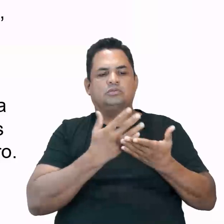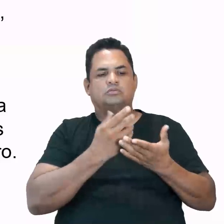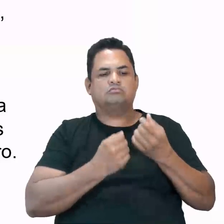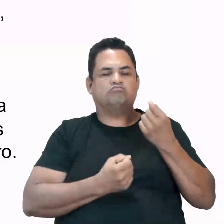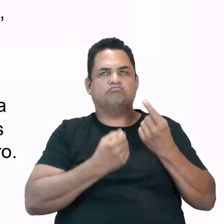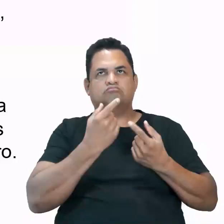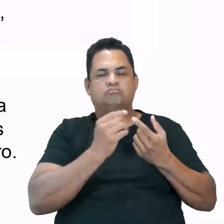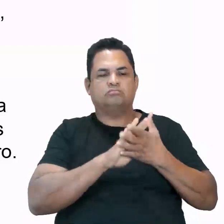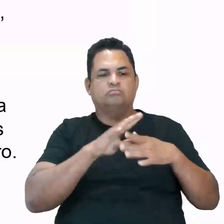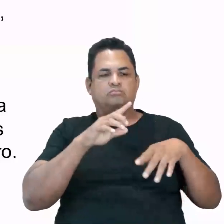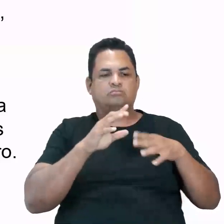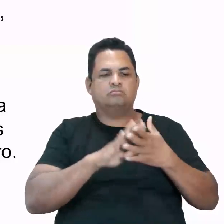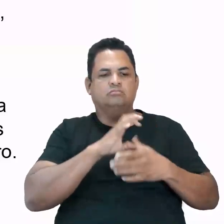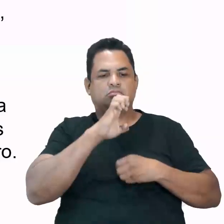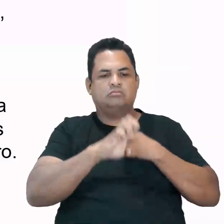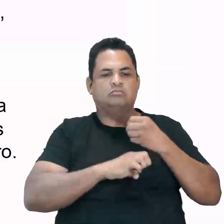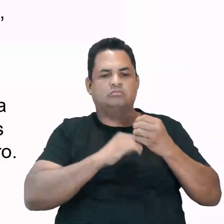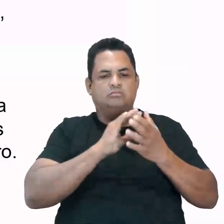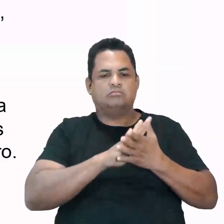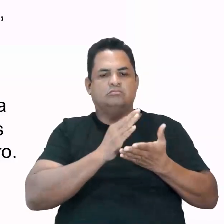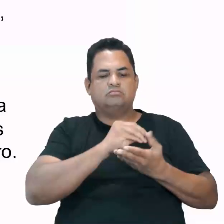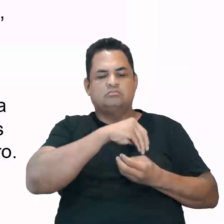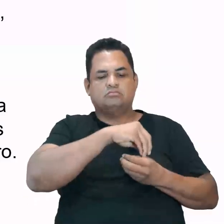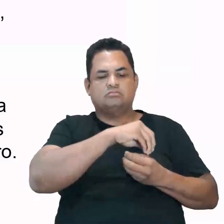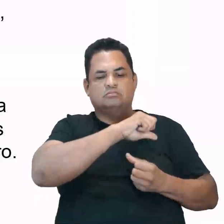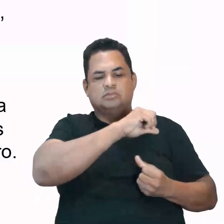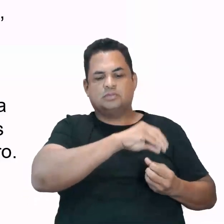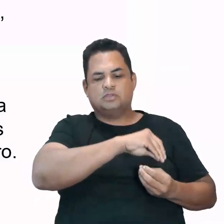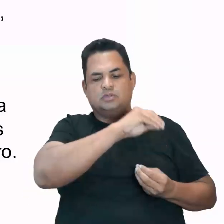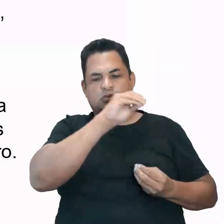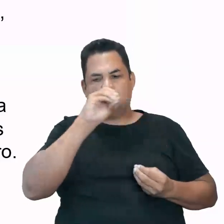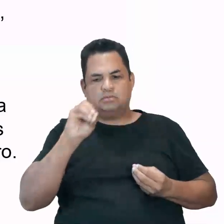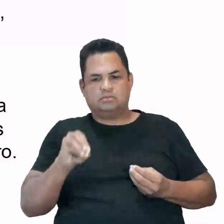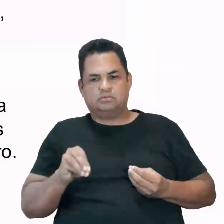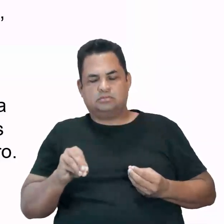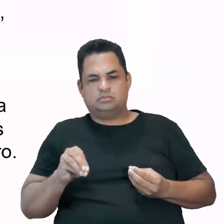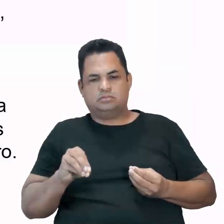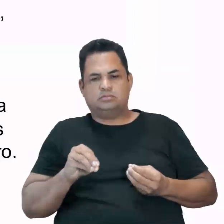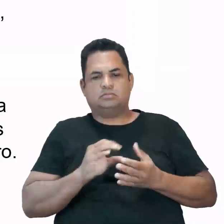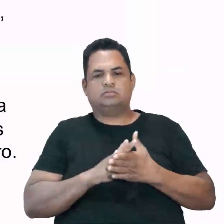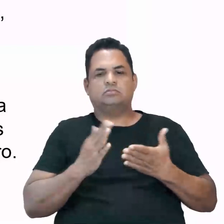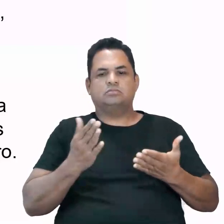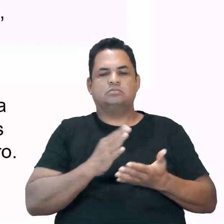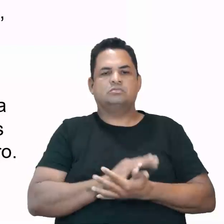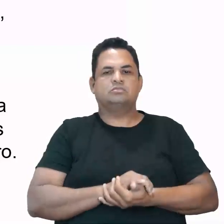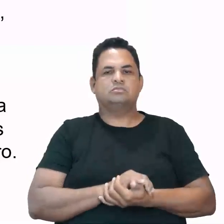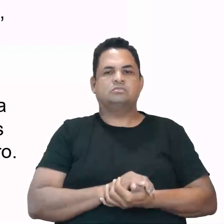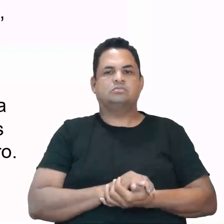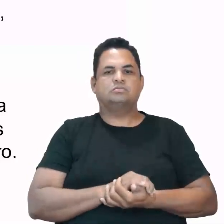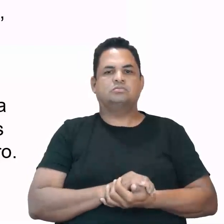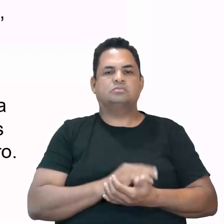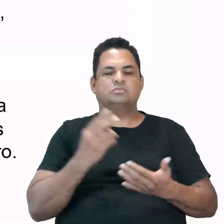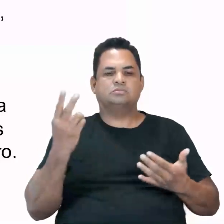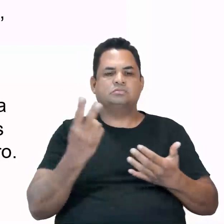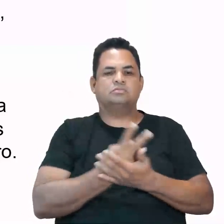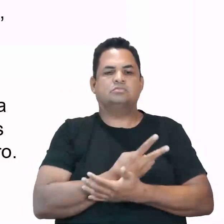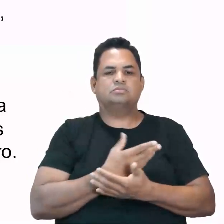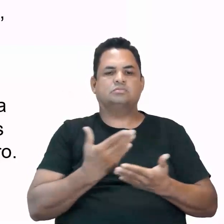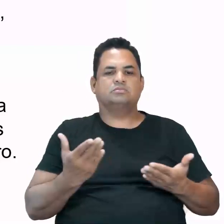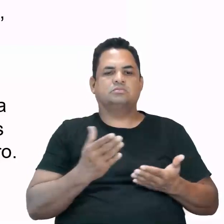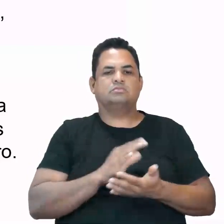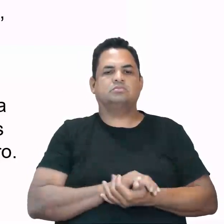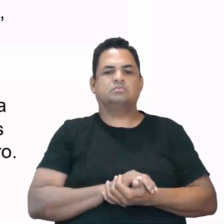desses elétrons migram, saem de um corpo e vão para outro, ok? Isso acontece quando há